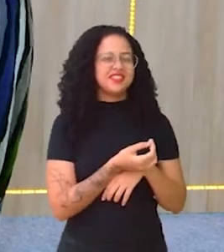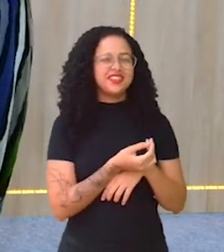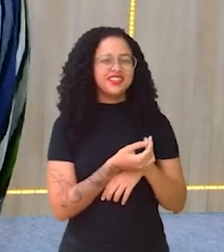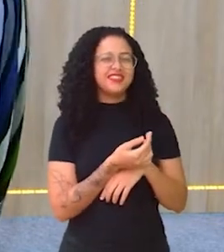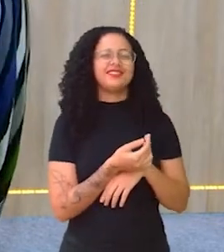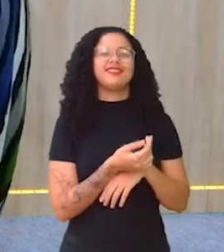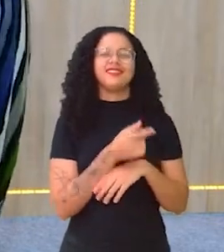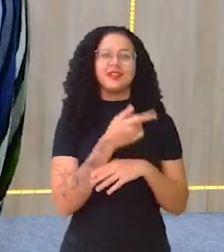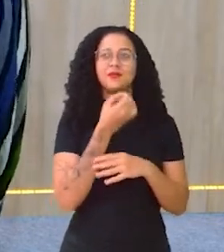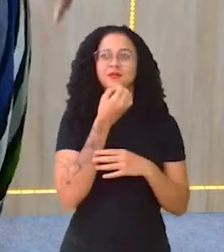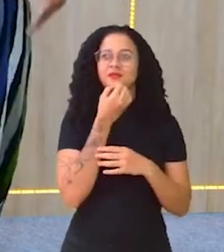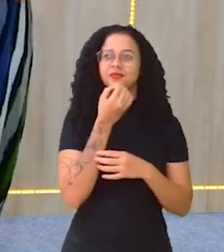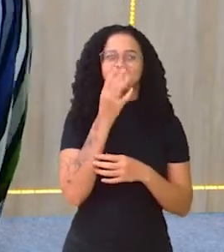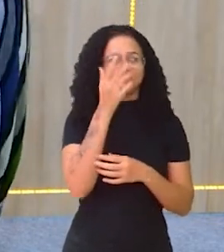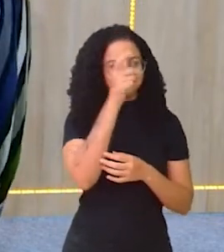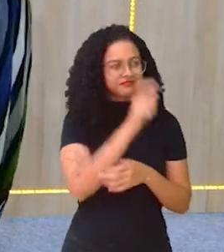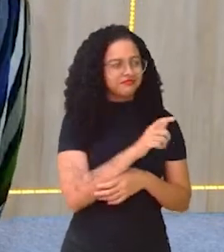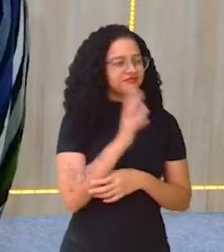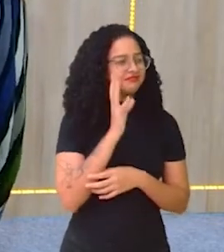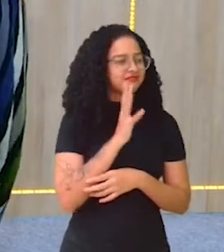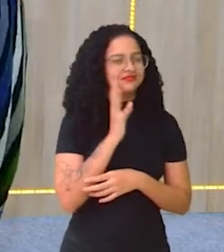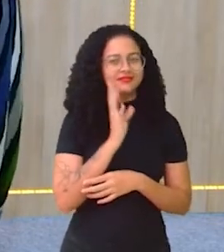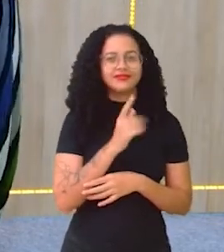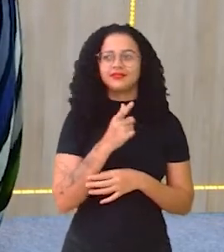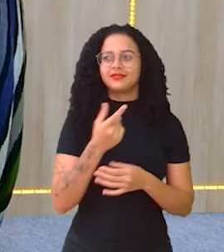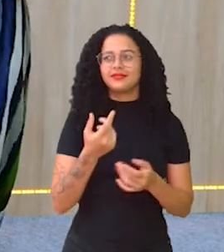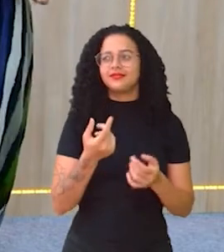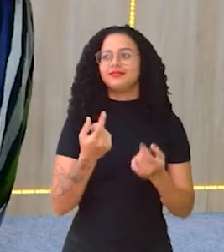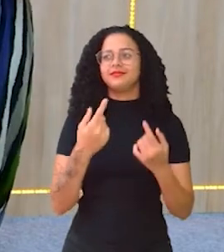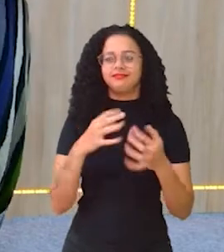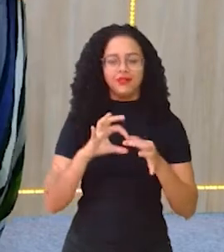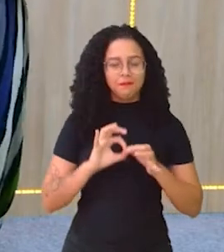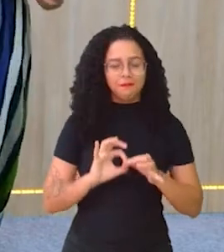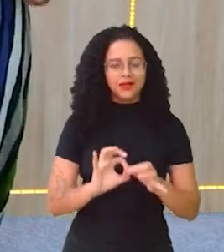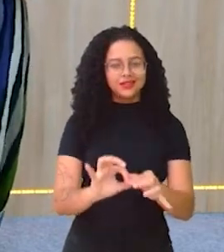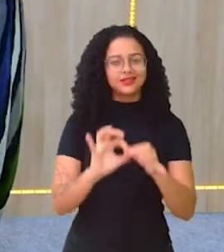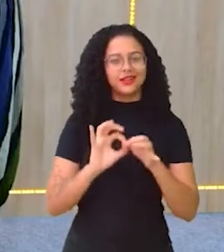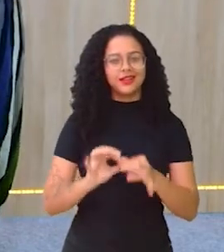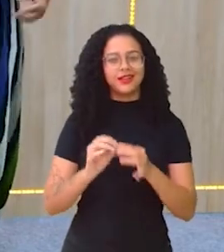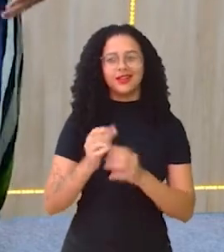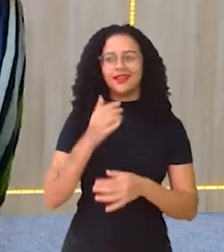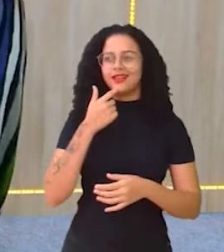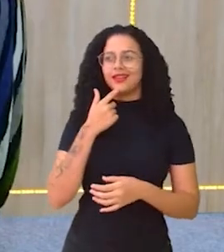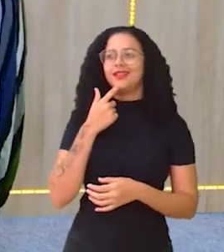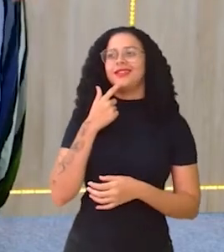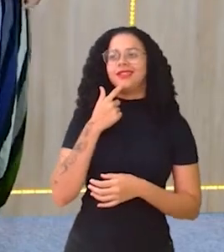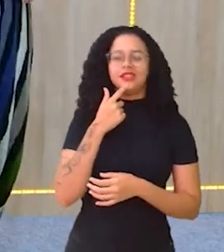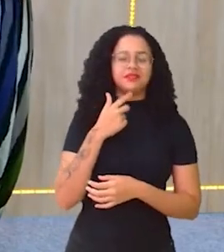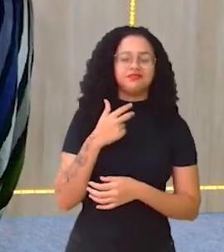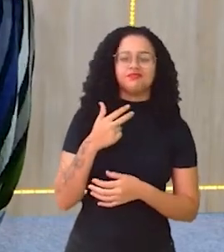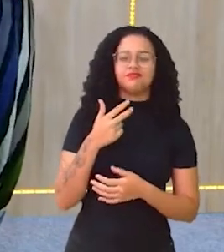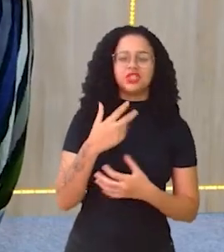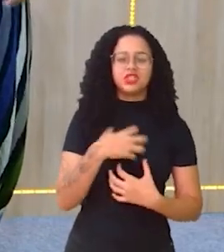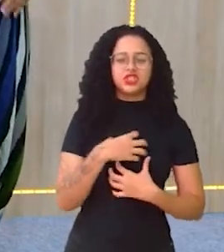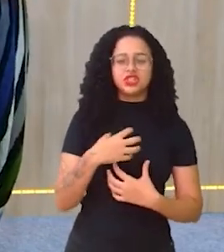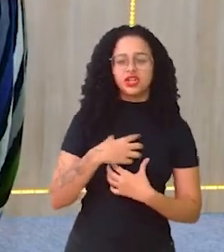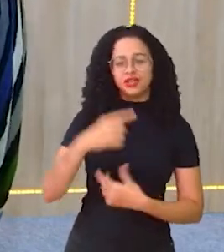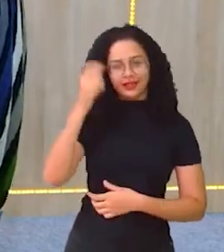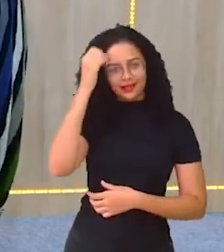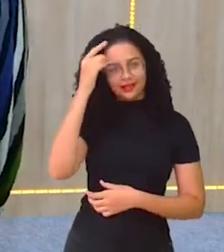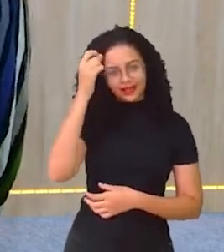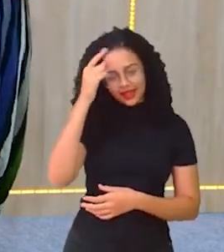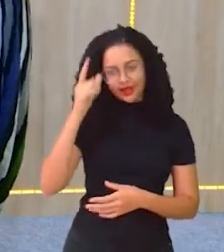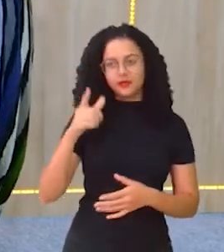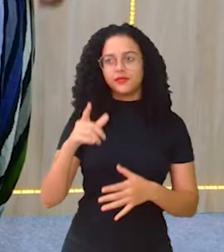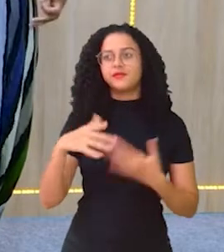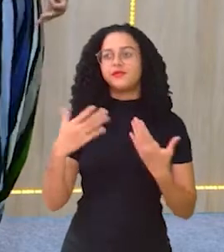trabalho, minha gente? É muito bom estar trabalhando com essa parceria de entonações, de ideias. E de trejeitos. Trejeitos. Estamos aqui com um